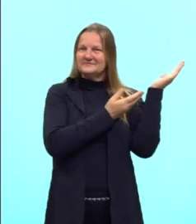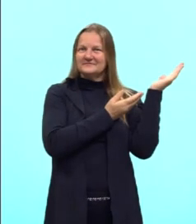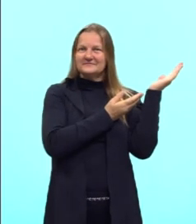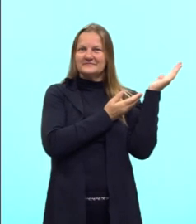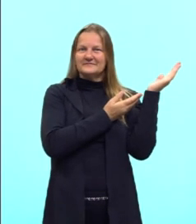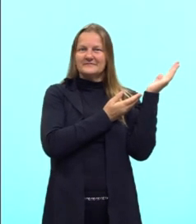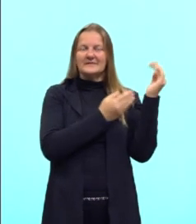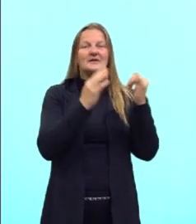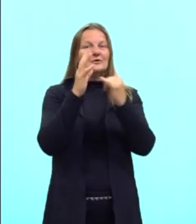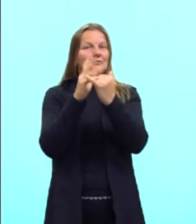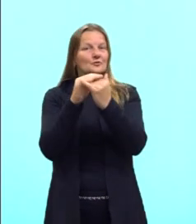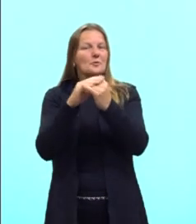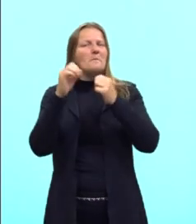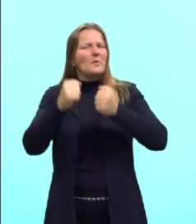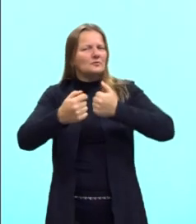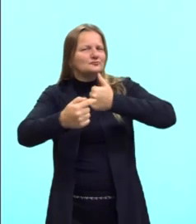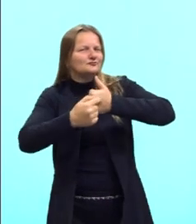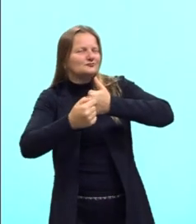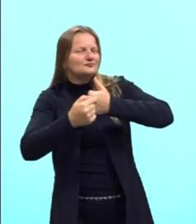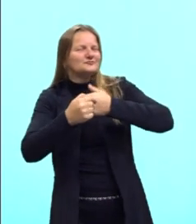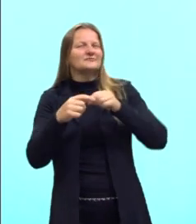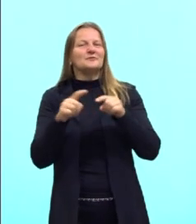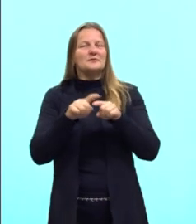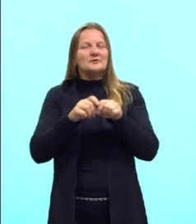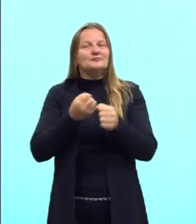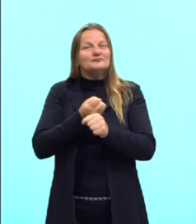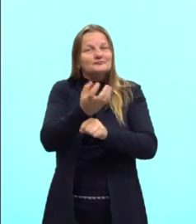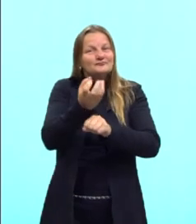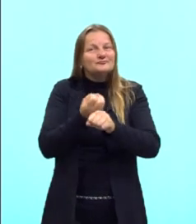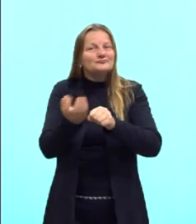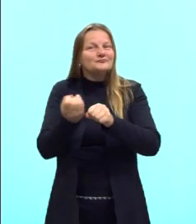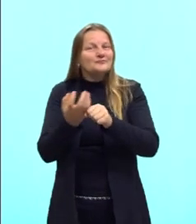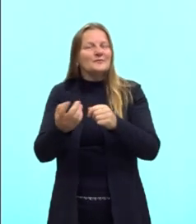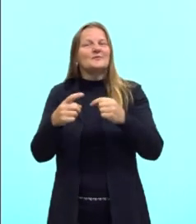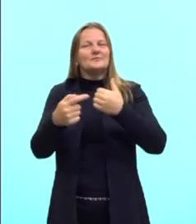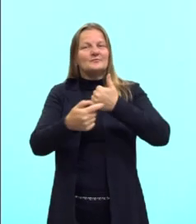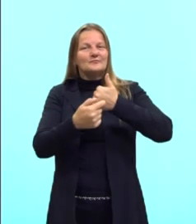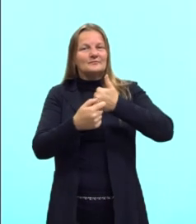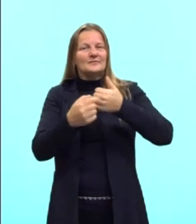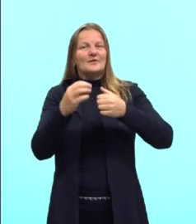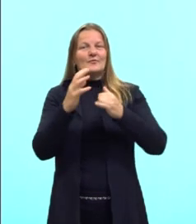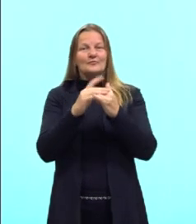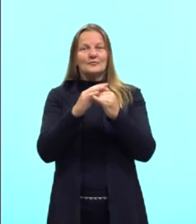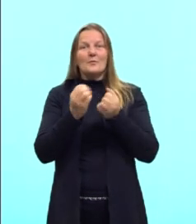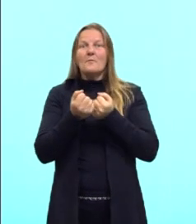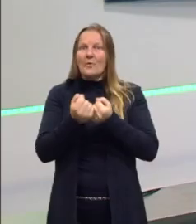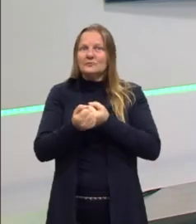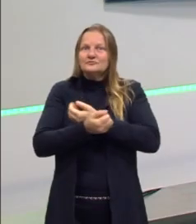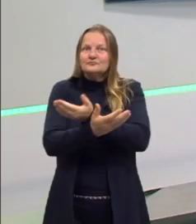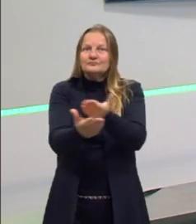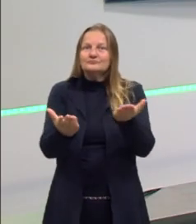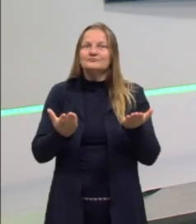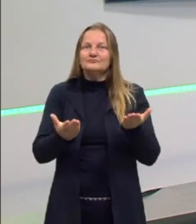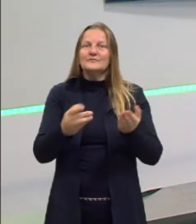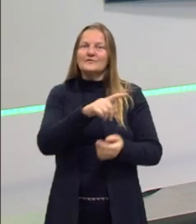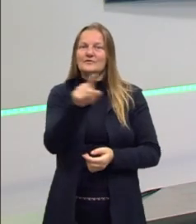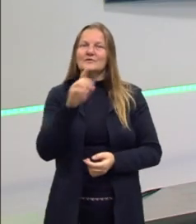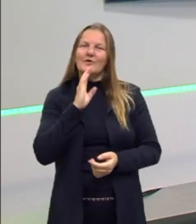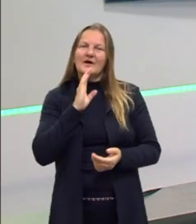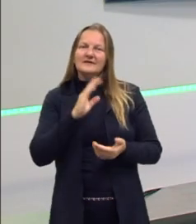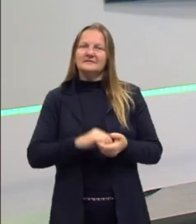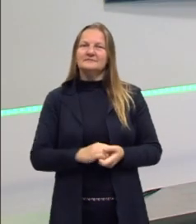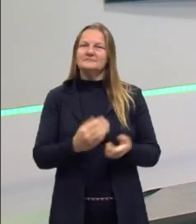pedi para deixar o like para compartilhar ele e recomendar esse vídeo aí para quem vocês conhecem Tá bom então